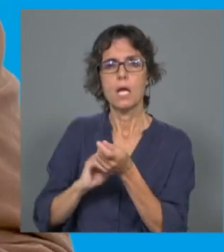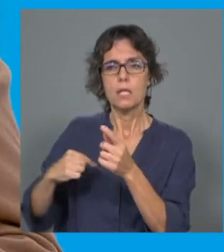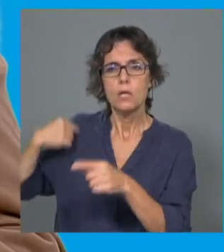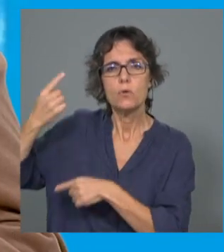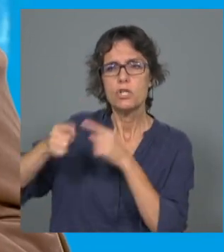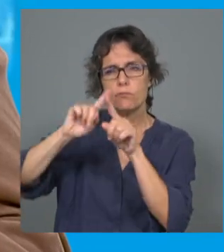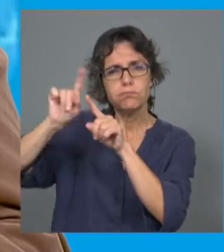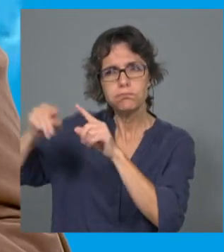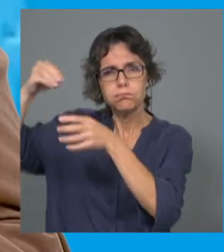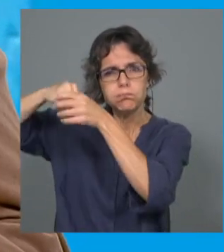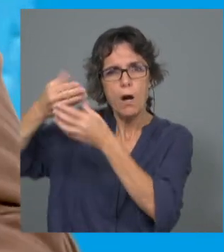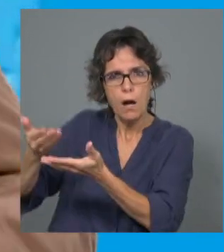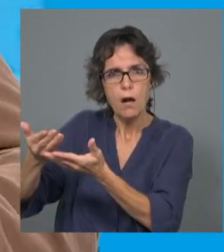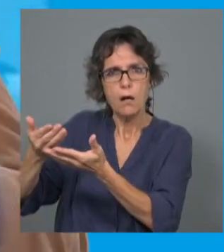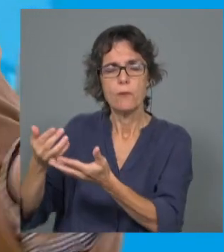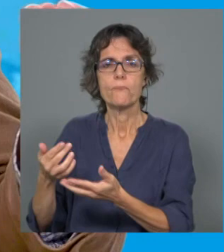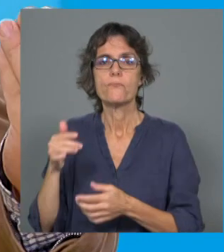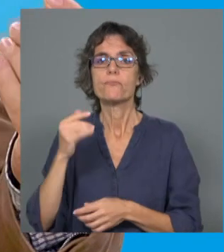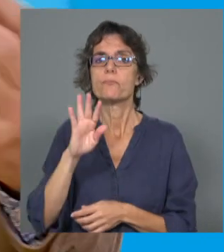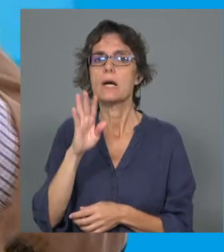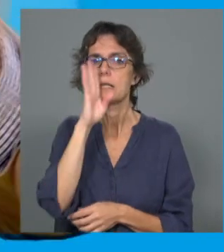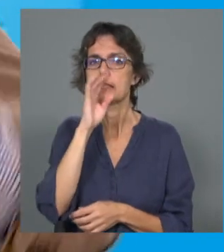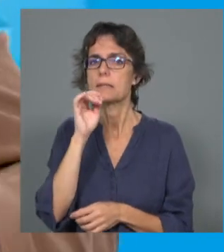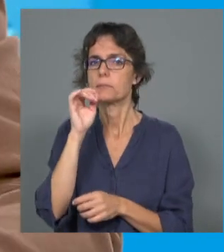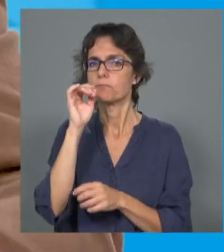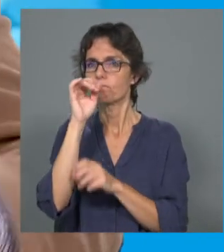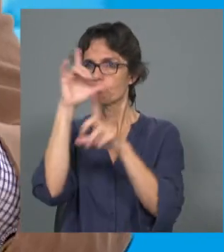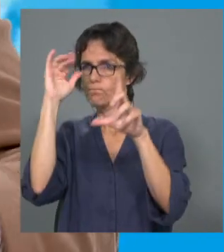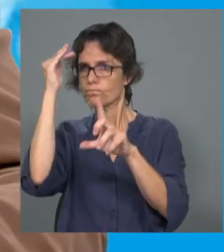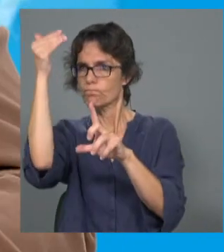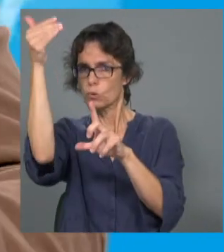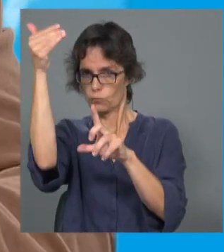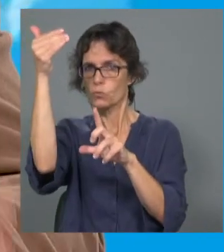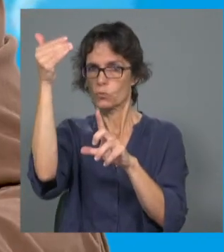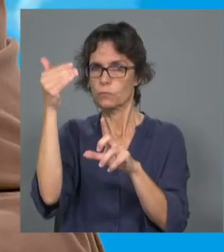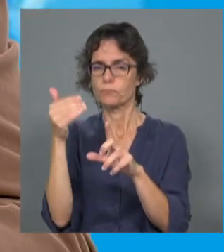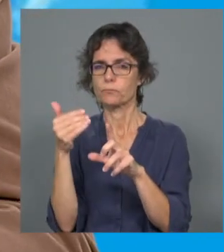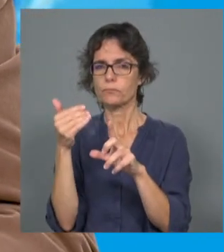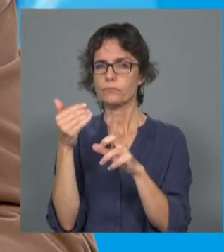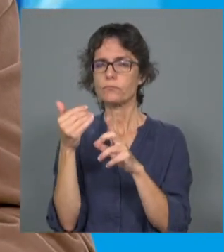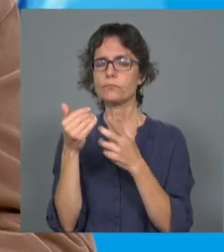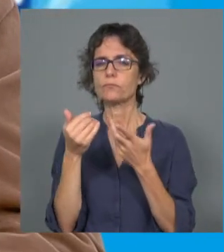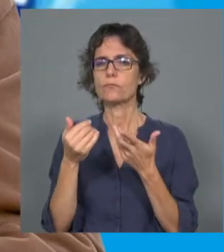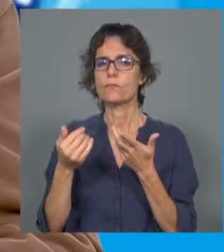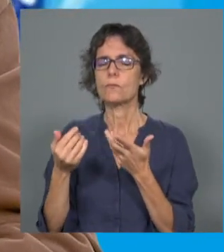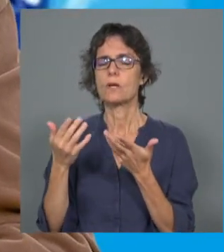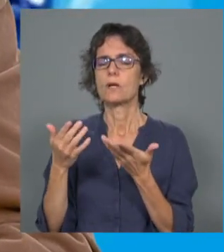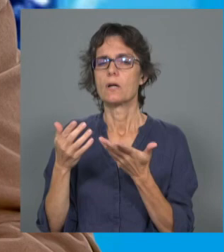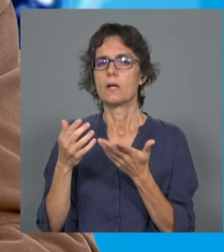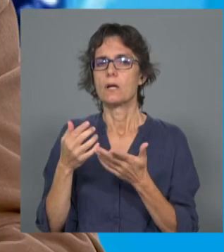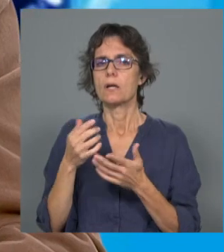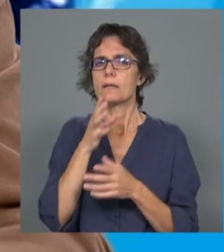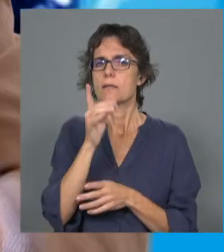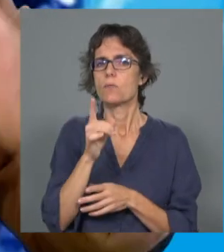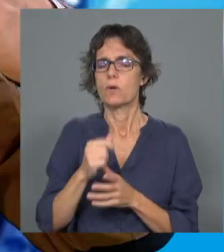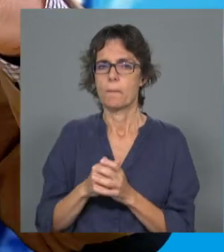dizer, mas, olhando o grande prazo, e isso é que interessa, para além daquela análise pontual das operações, é